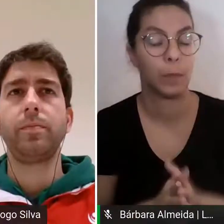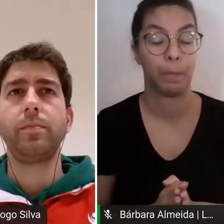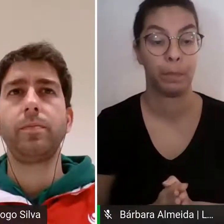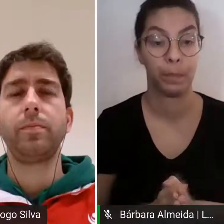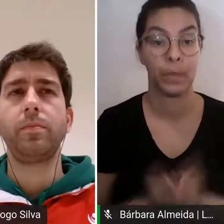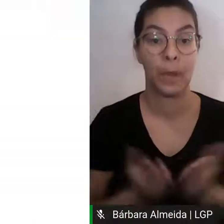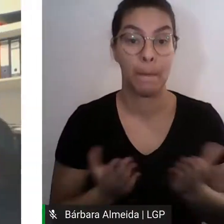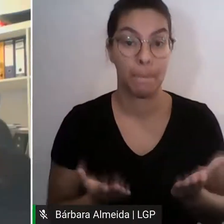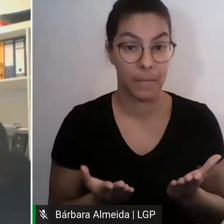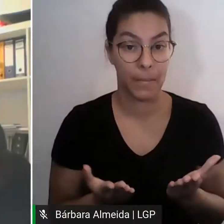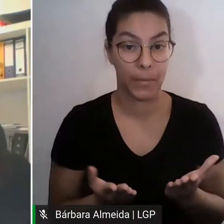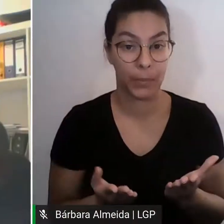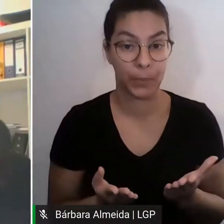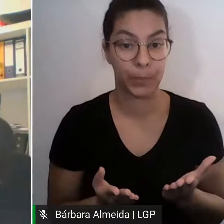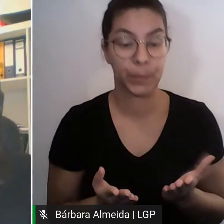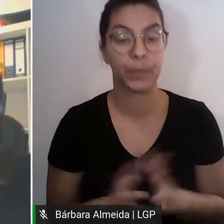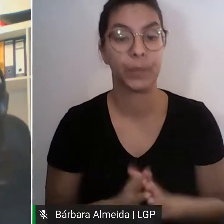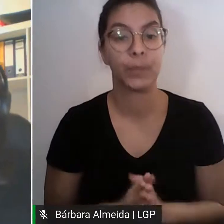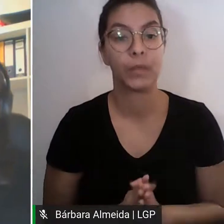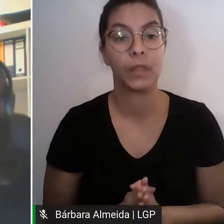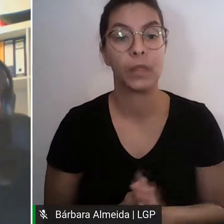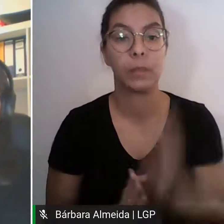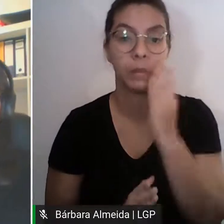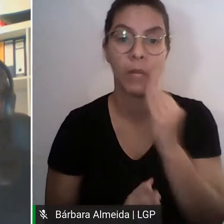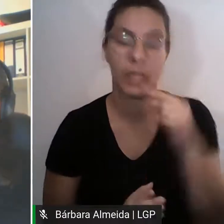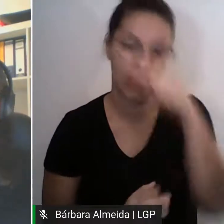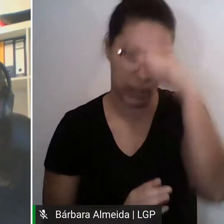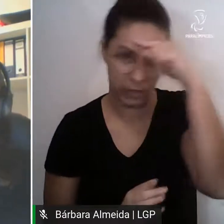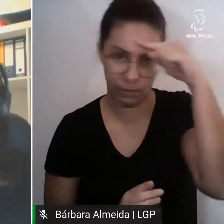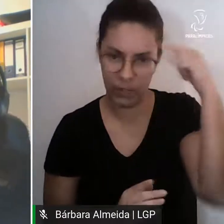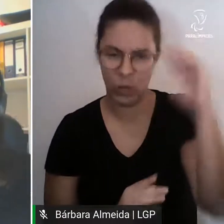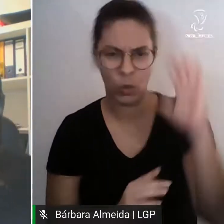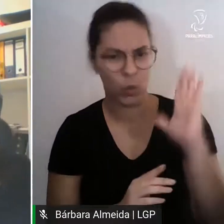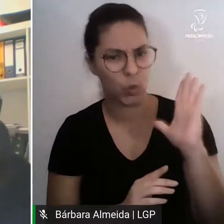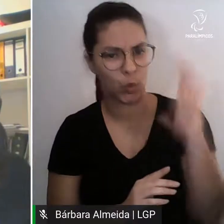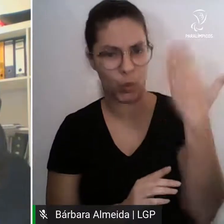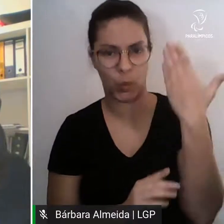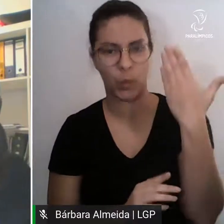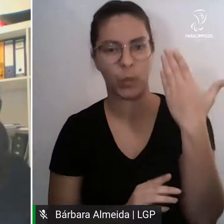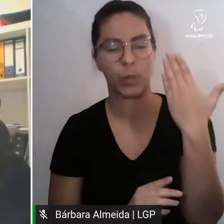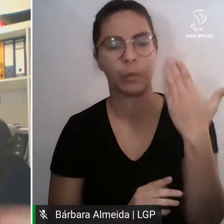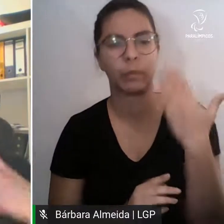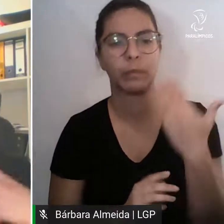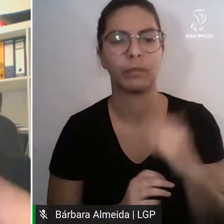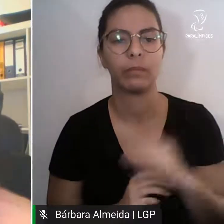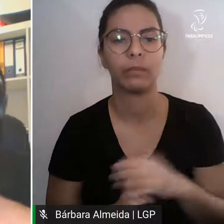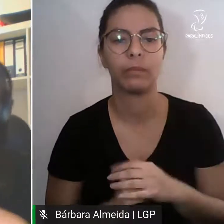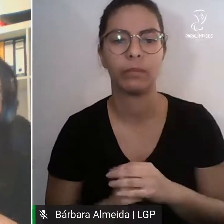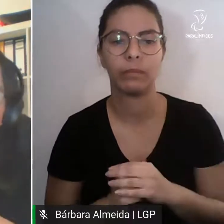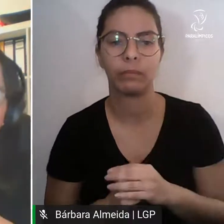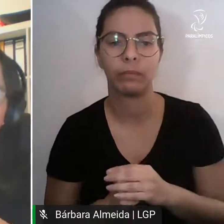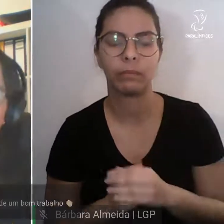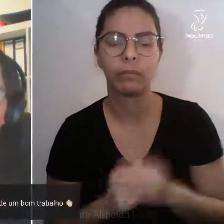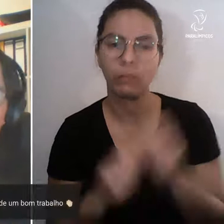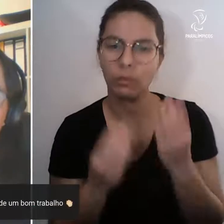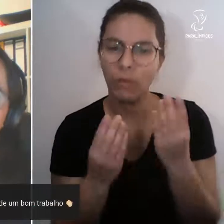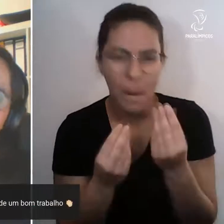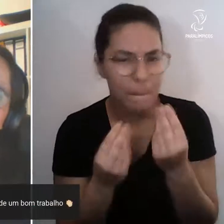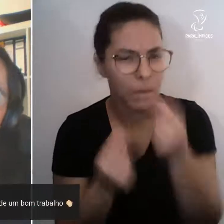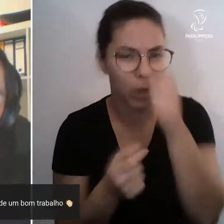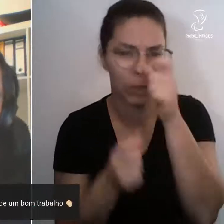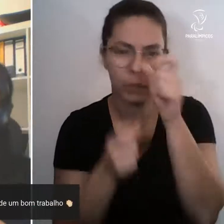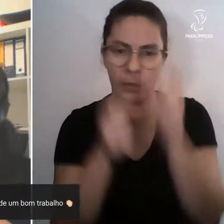A principal dificuldade que temos tido é porque há muitos atletas a quererem